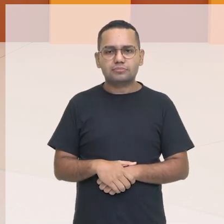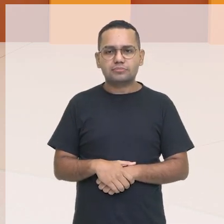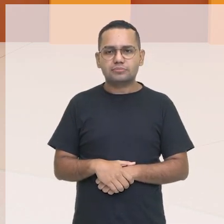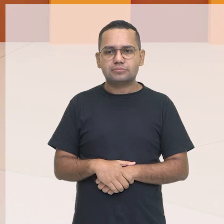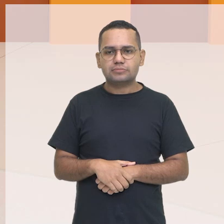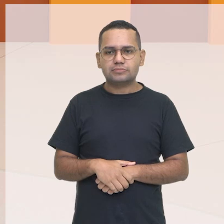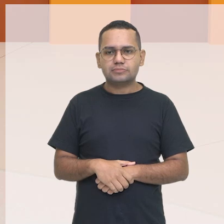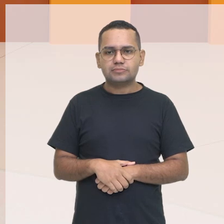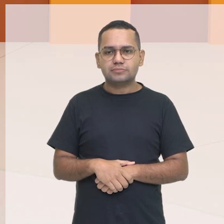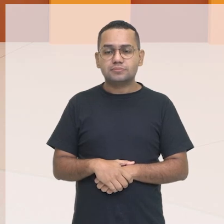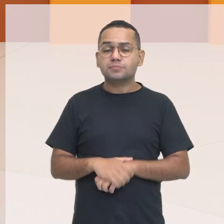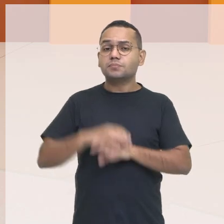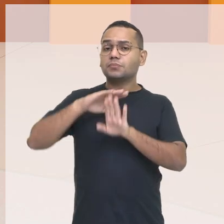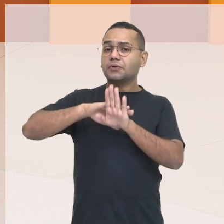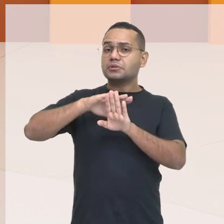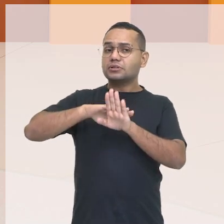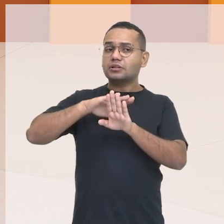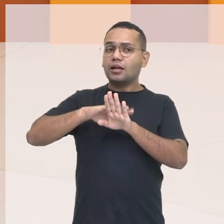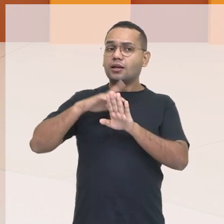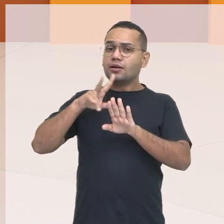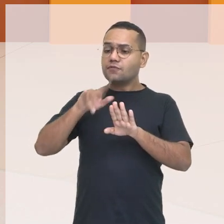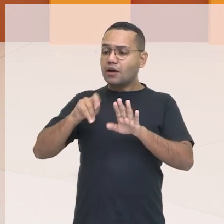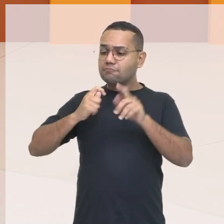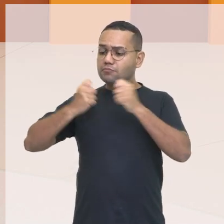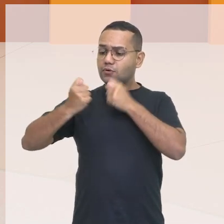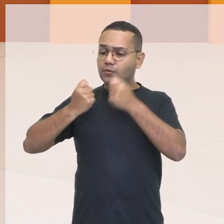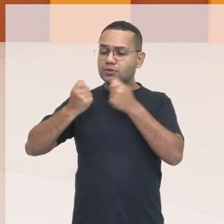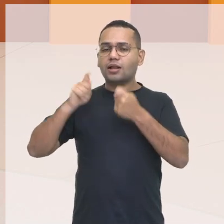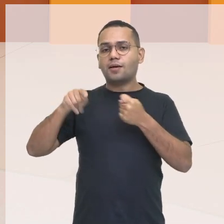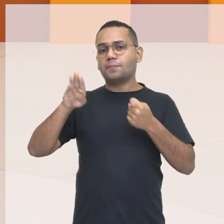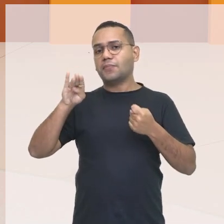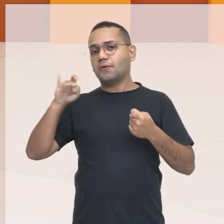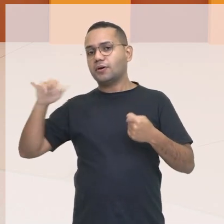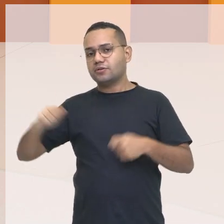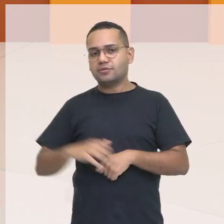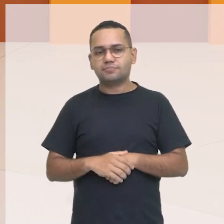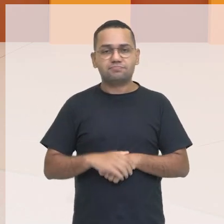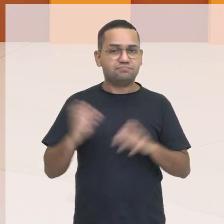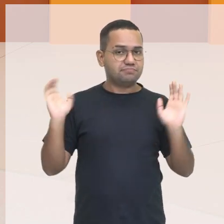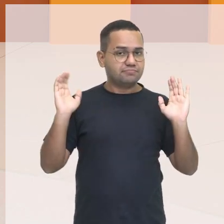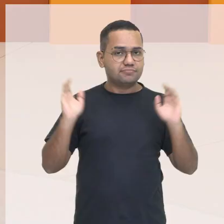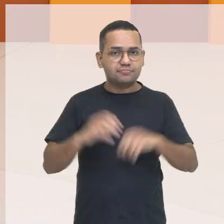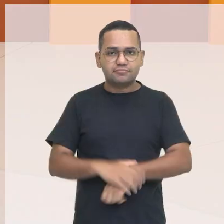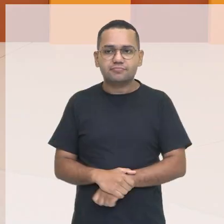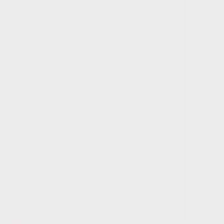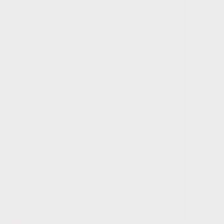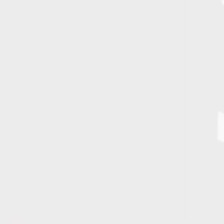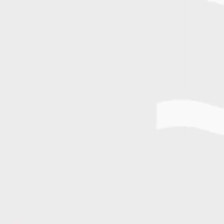certeza estará a bioética. Valeu, pessoal. Até a próxima.